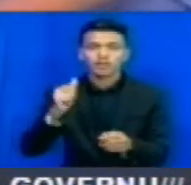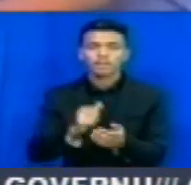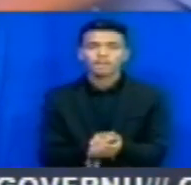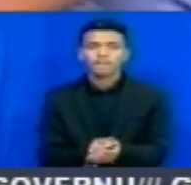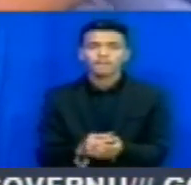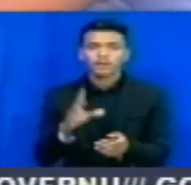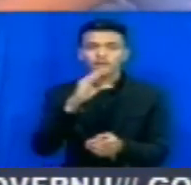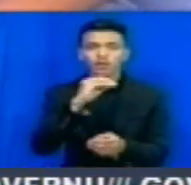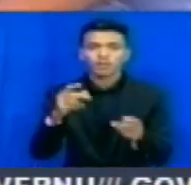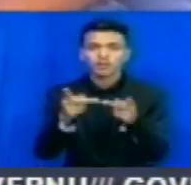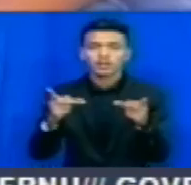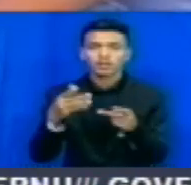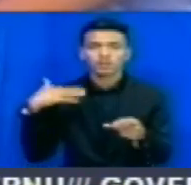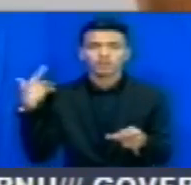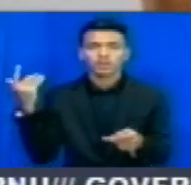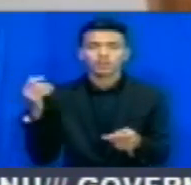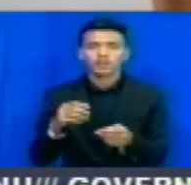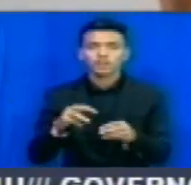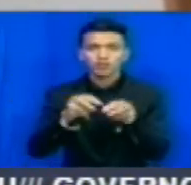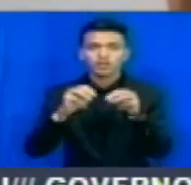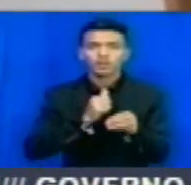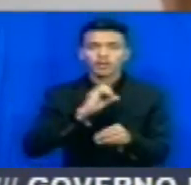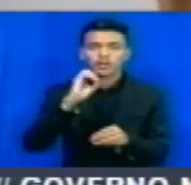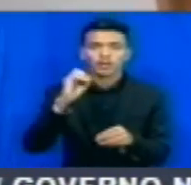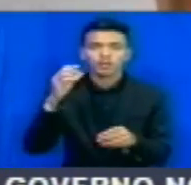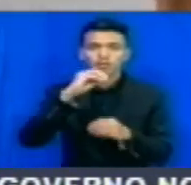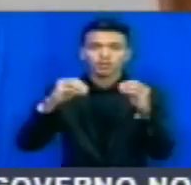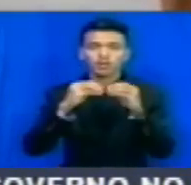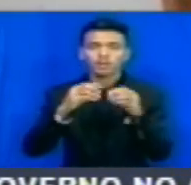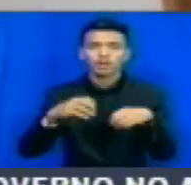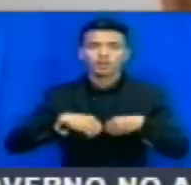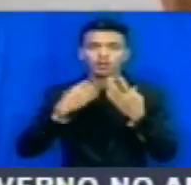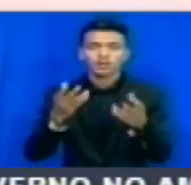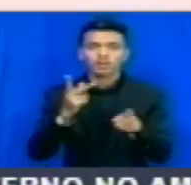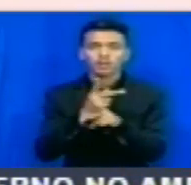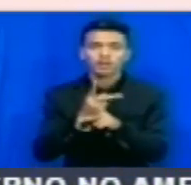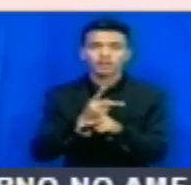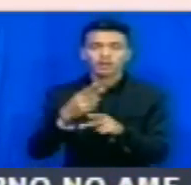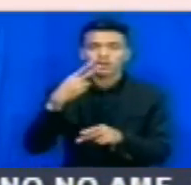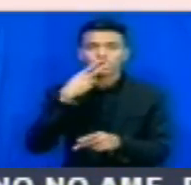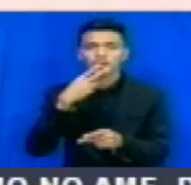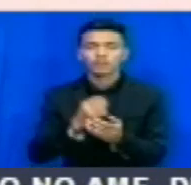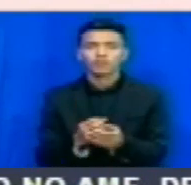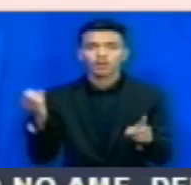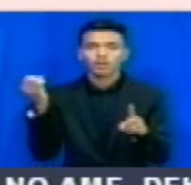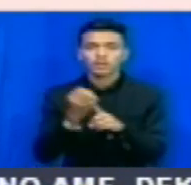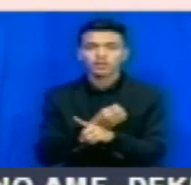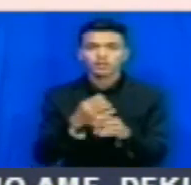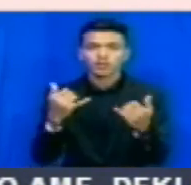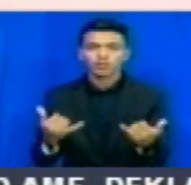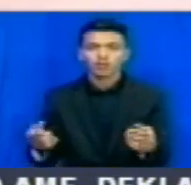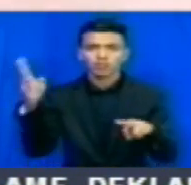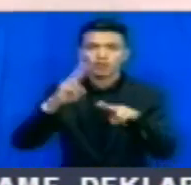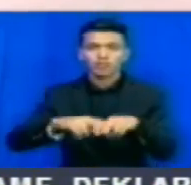Fras, noba Centro Juventude Município Ainaro, conaba o insato prevene tabaco. O objetivo de neto a